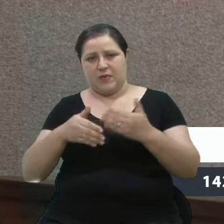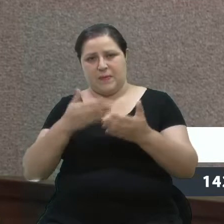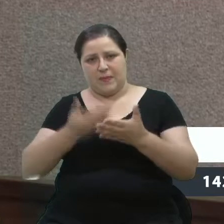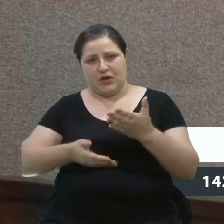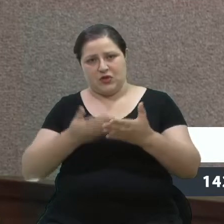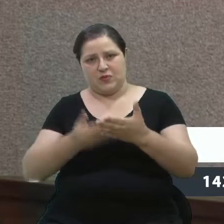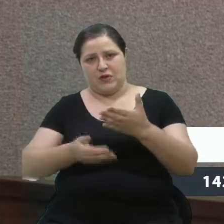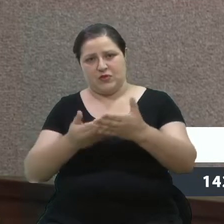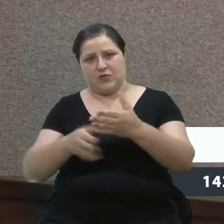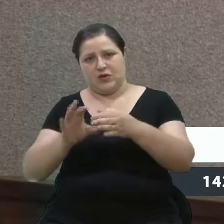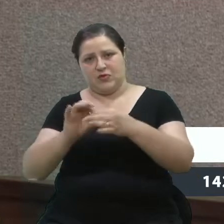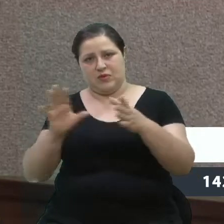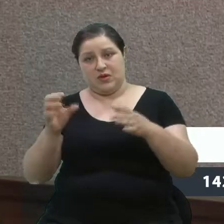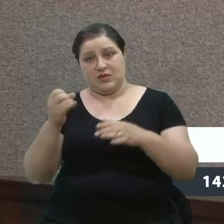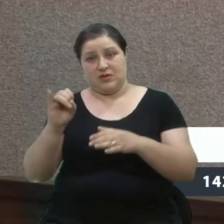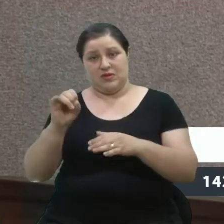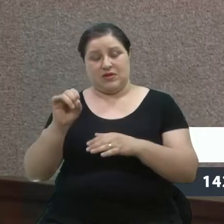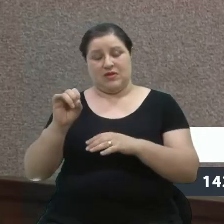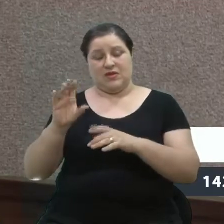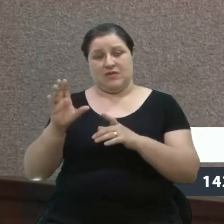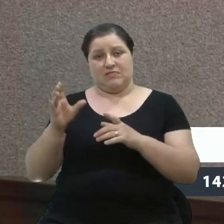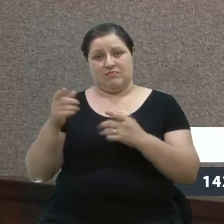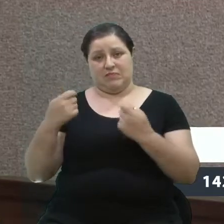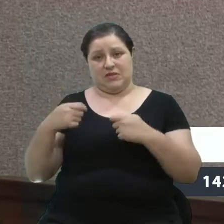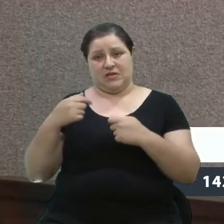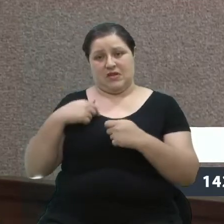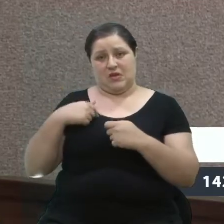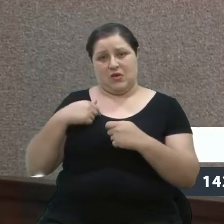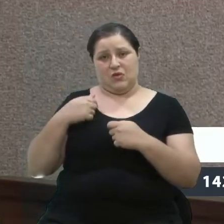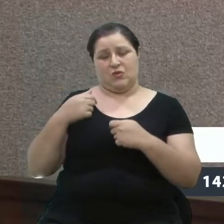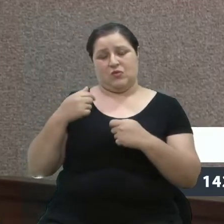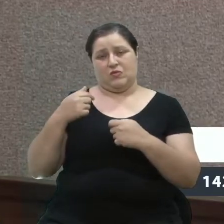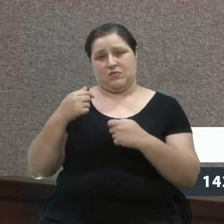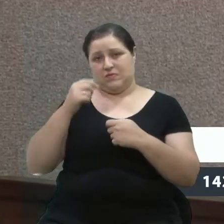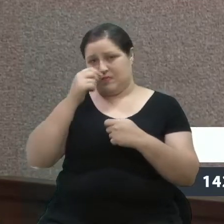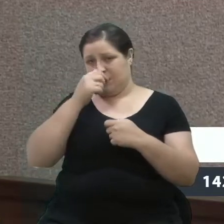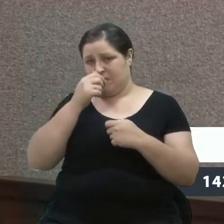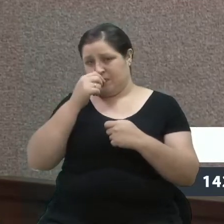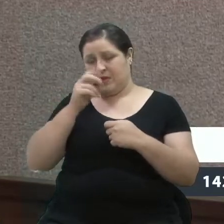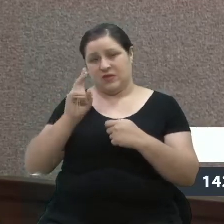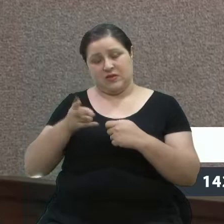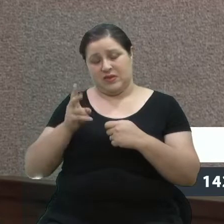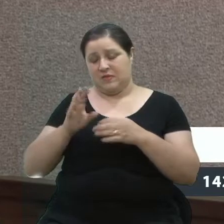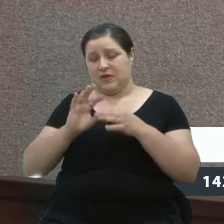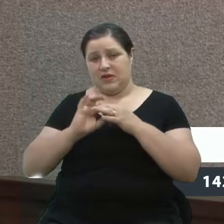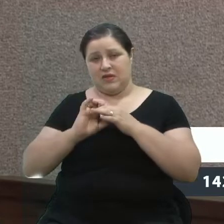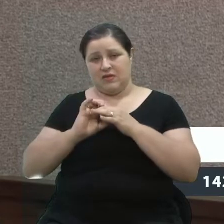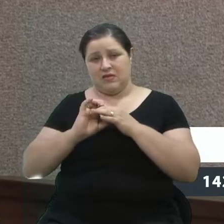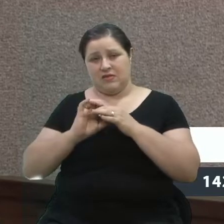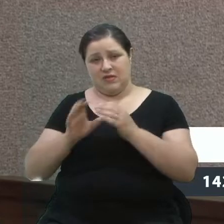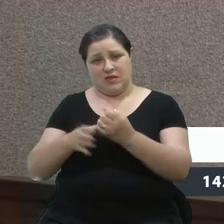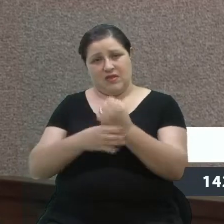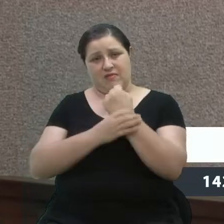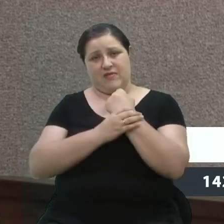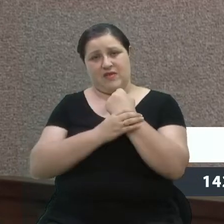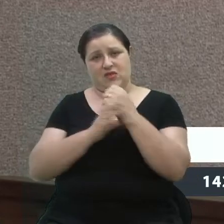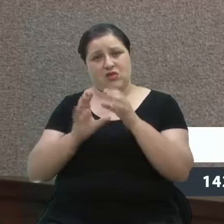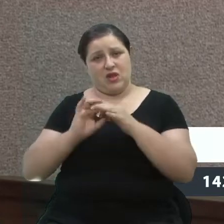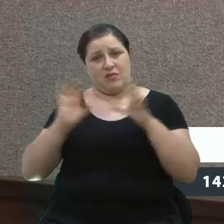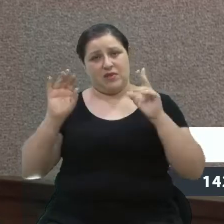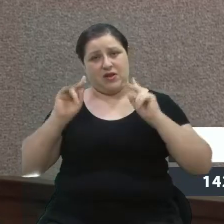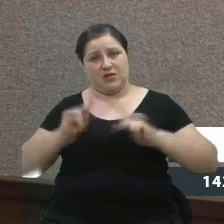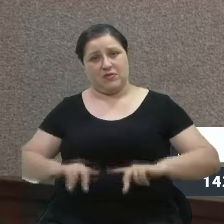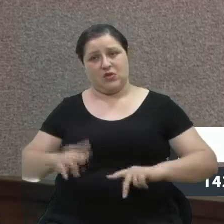vereador, se aqui estiver, ou se for lá na minha lojinha, onde eu estiver, eu vou defender sempre a liberdade das pessoas.